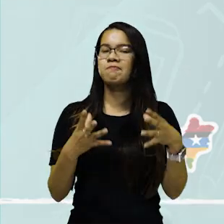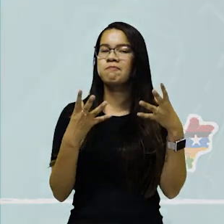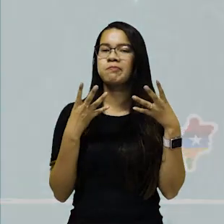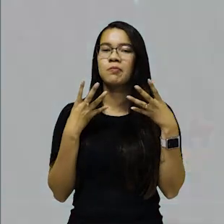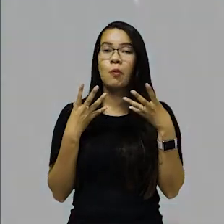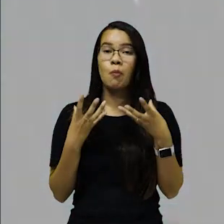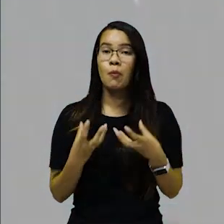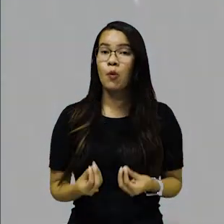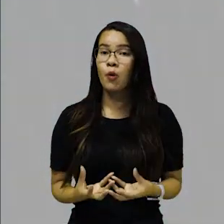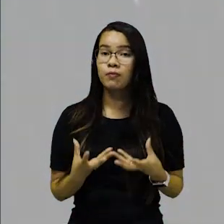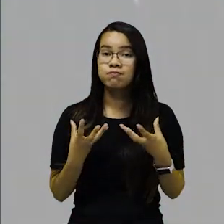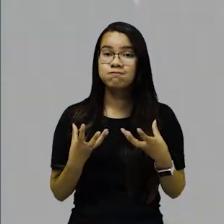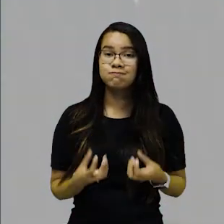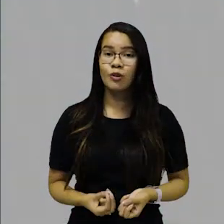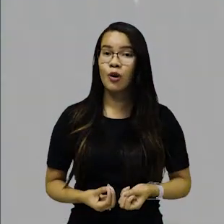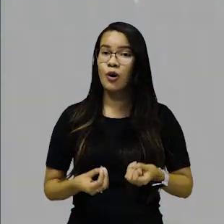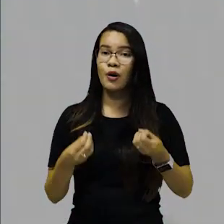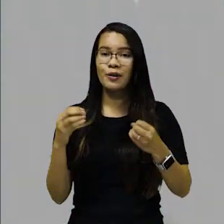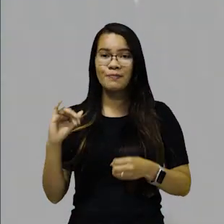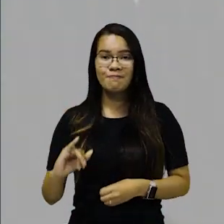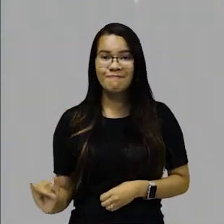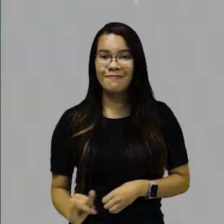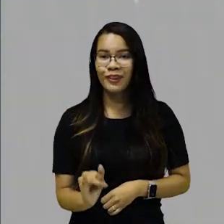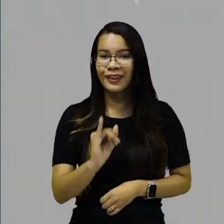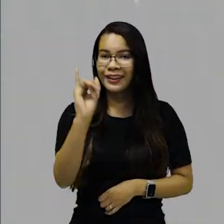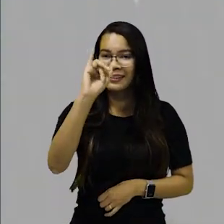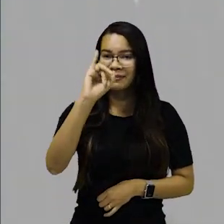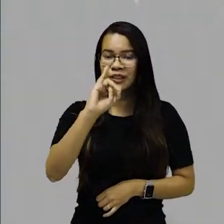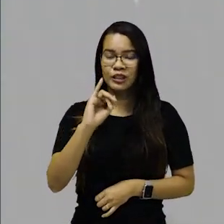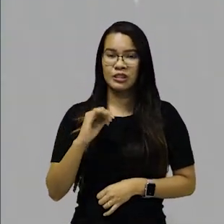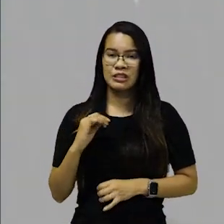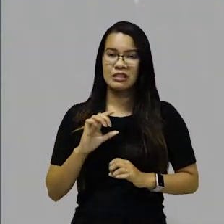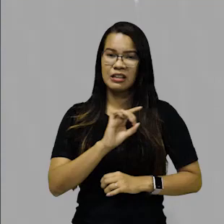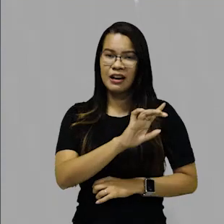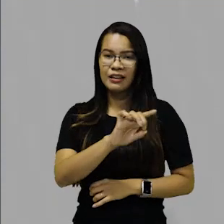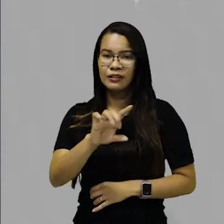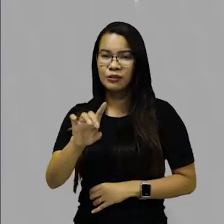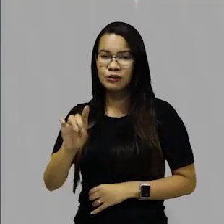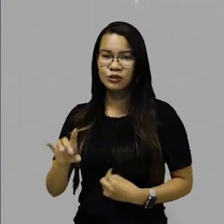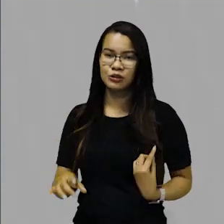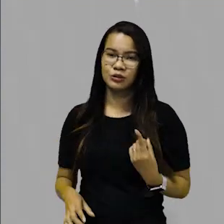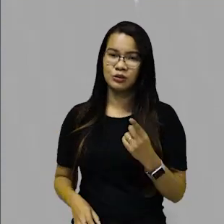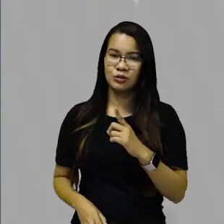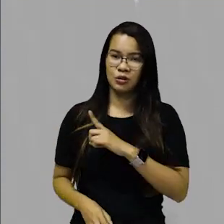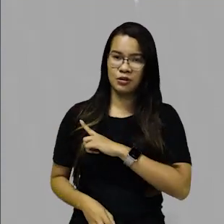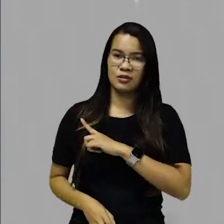extremamente importante para todos nós, independente do nosso gênero.